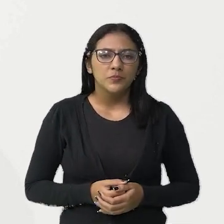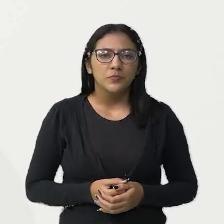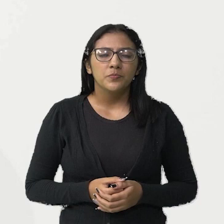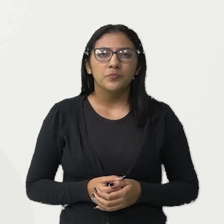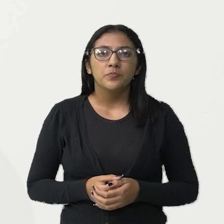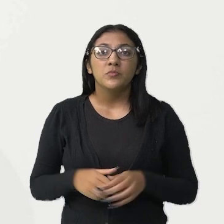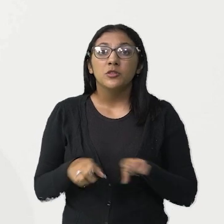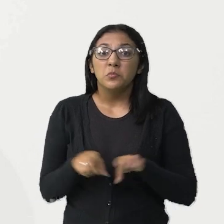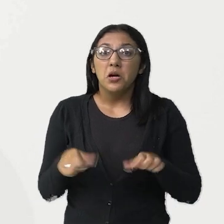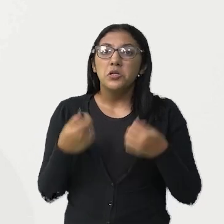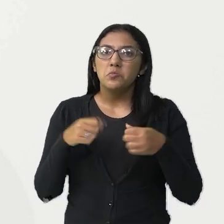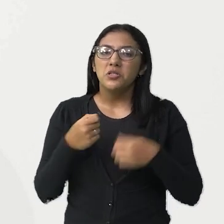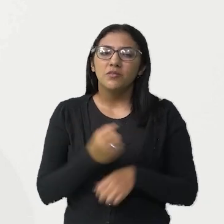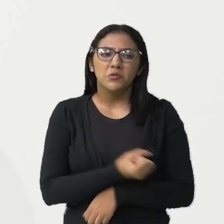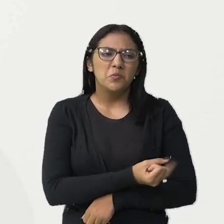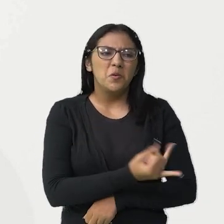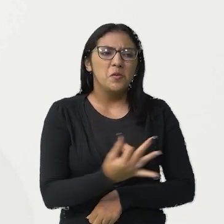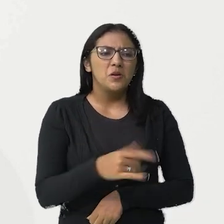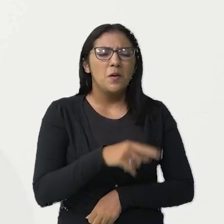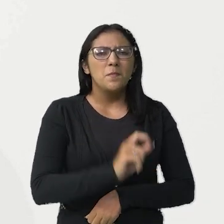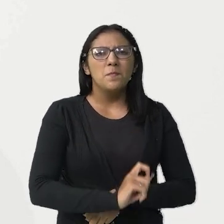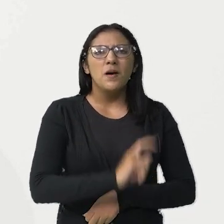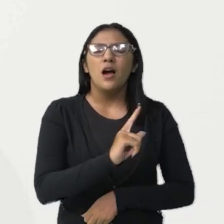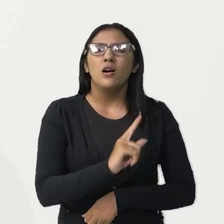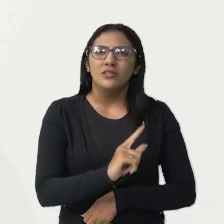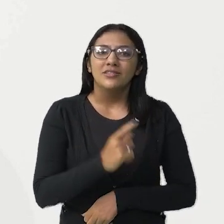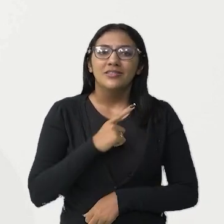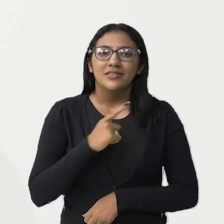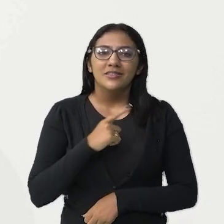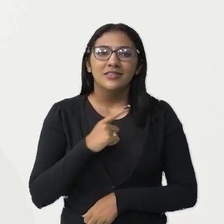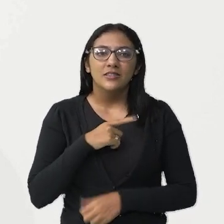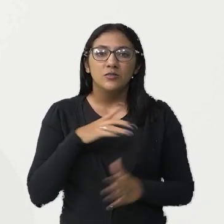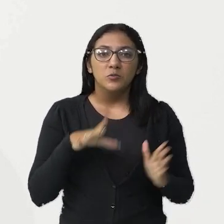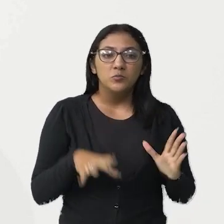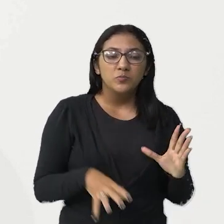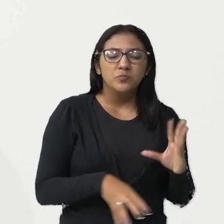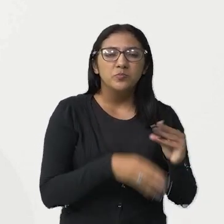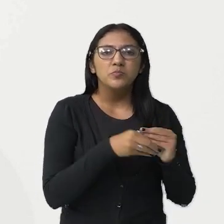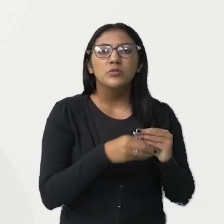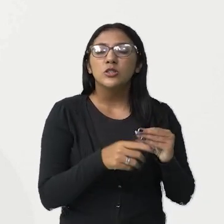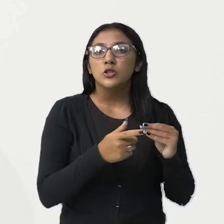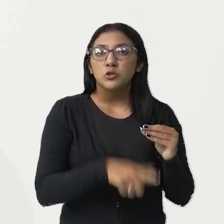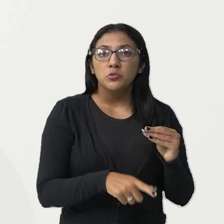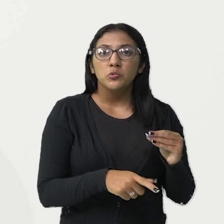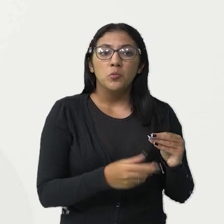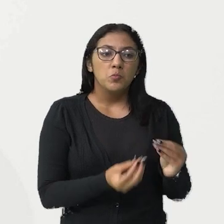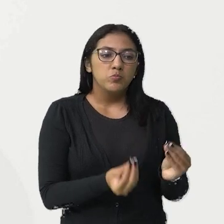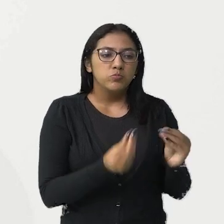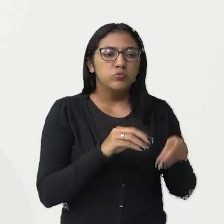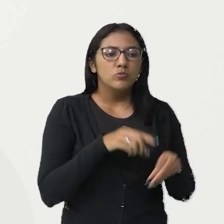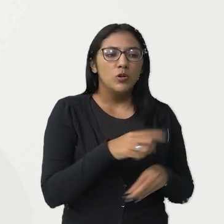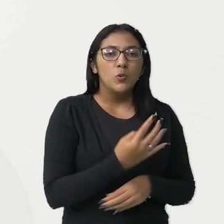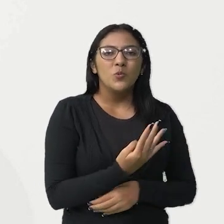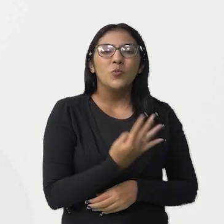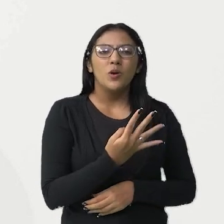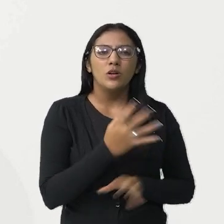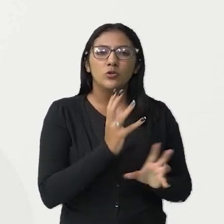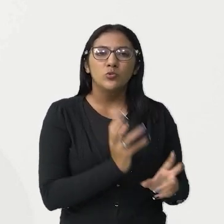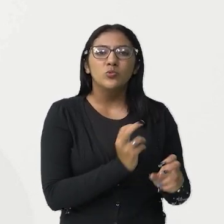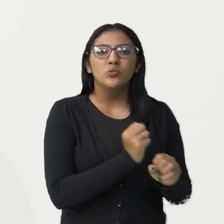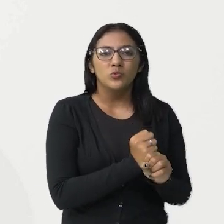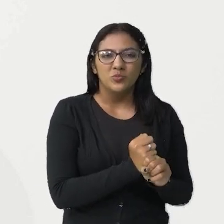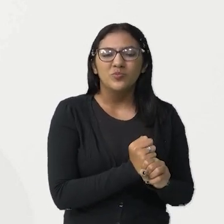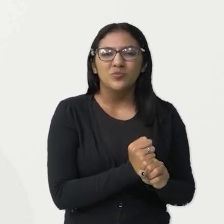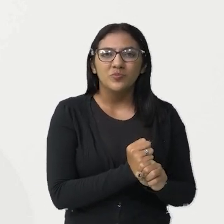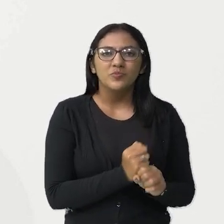à necessidade de mais gente, né, foram adicionadas aqui, ó, mais 4 pessoas. É aqui que às vezes as